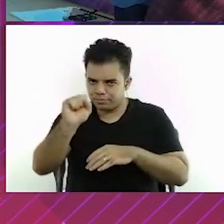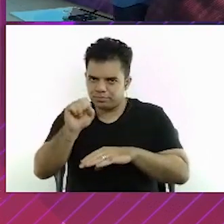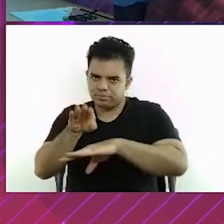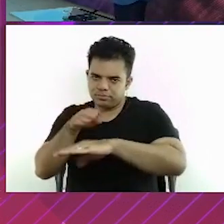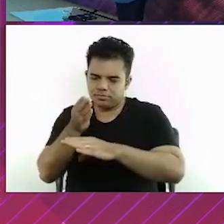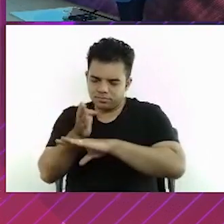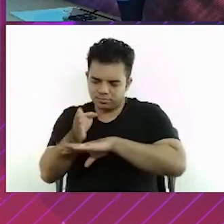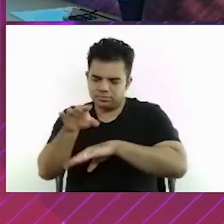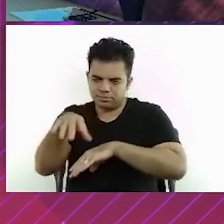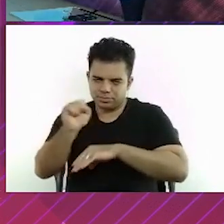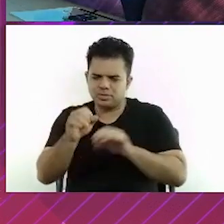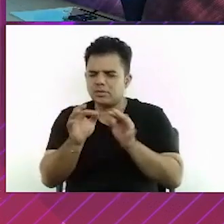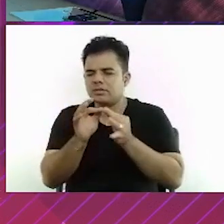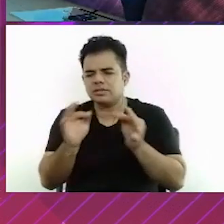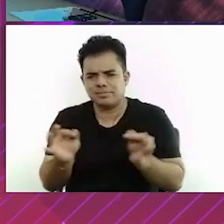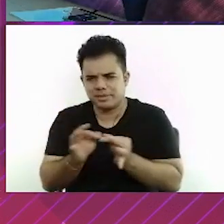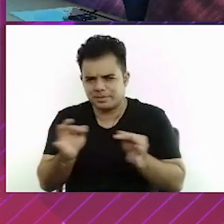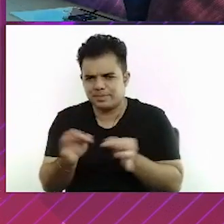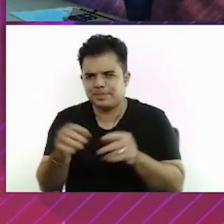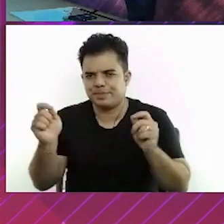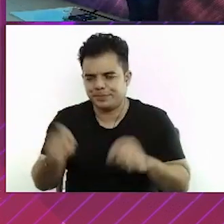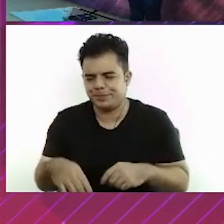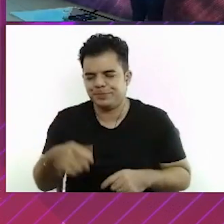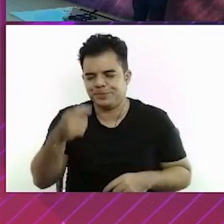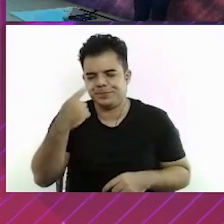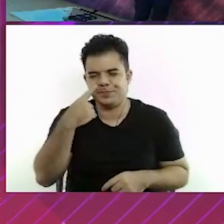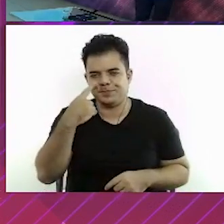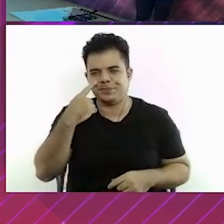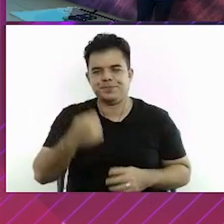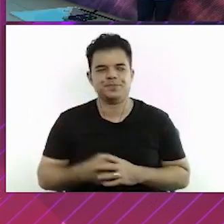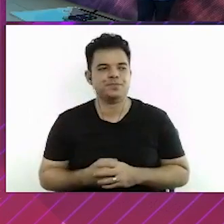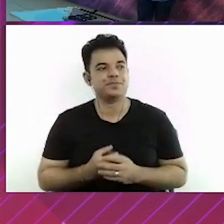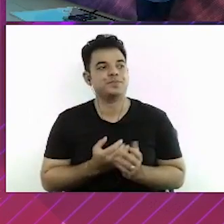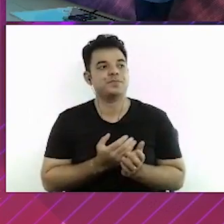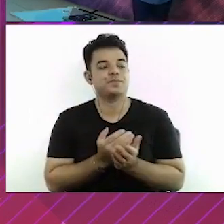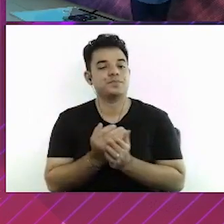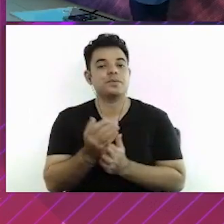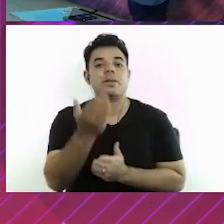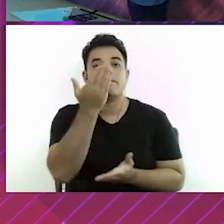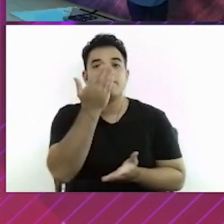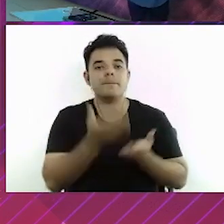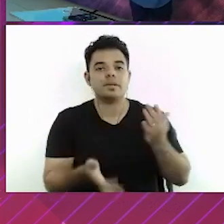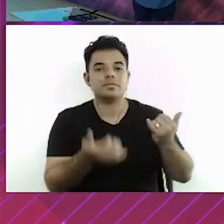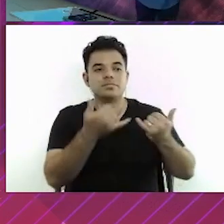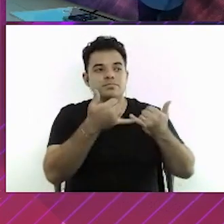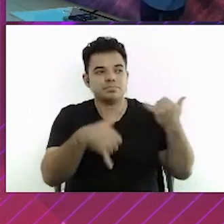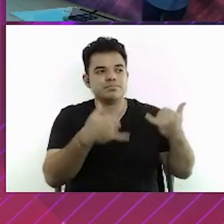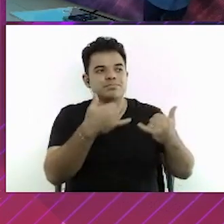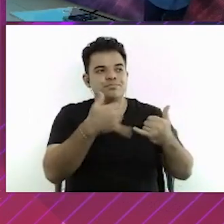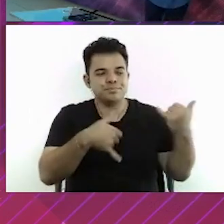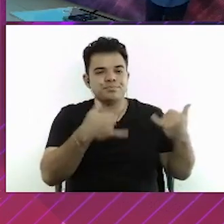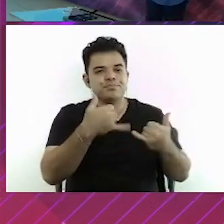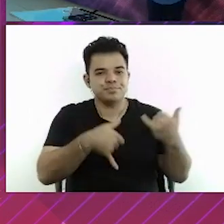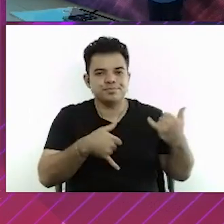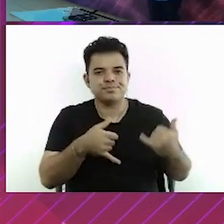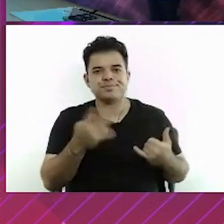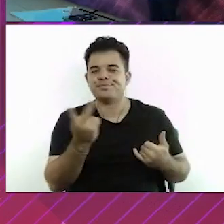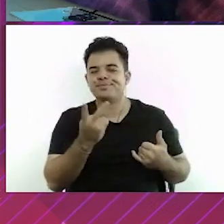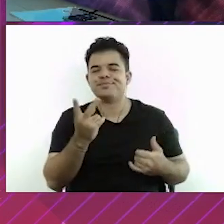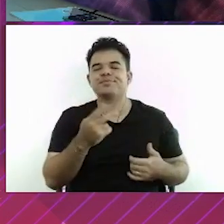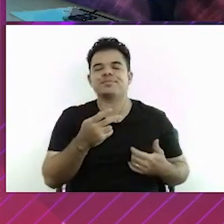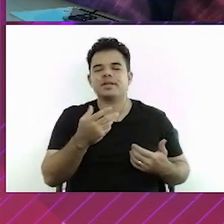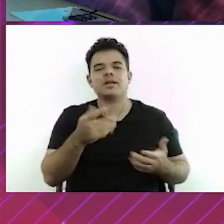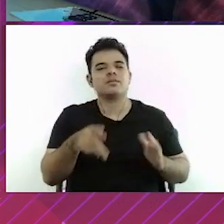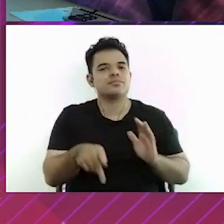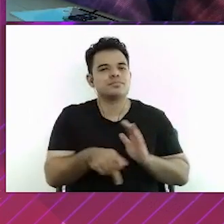bem simplificados. Começando pela perda de conexão, que tanto afeta o consumidor quanto o produtor. O que acontece?